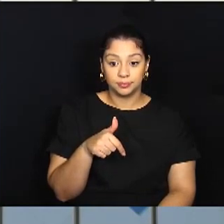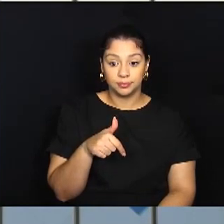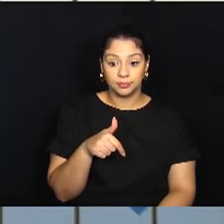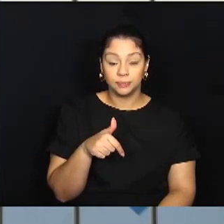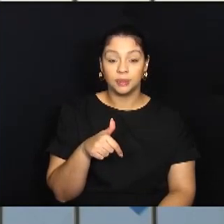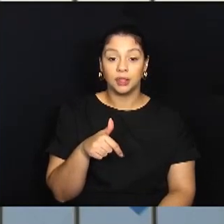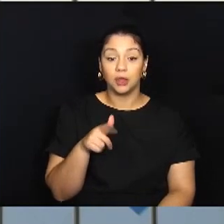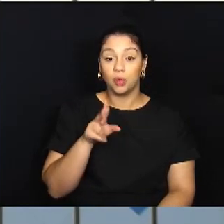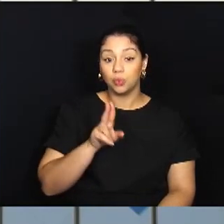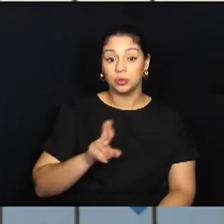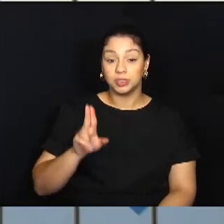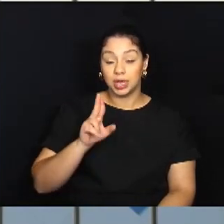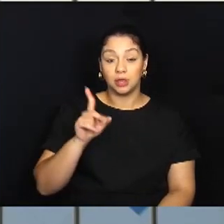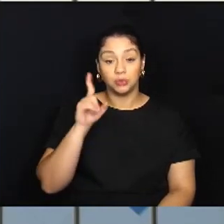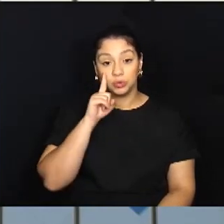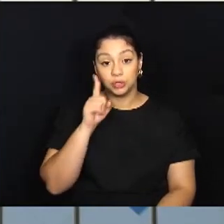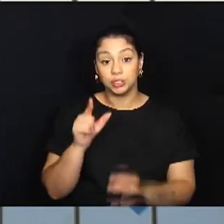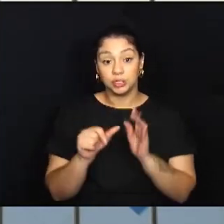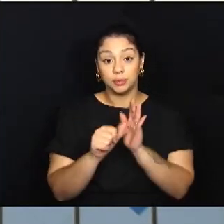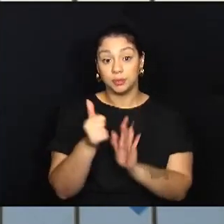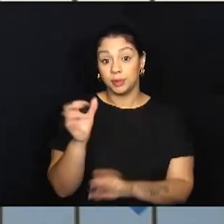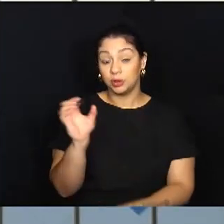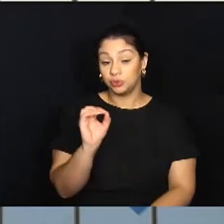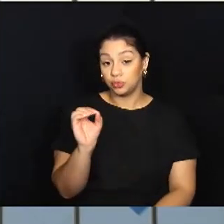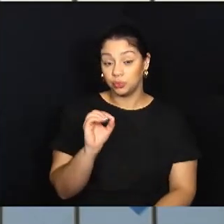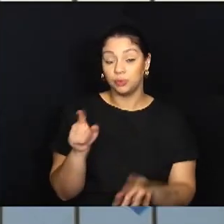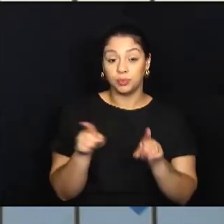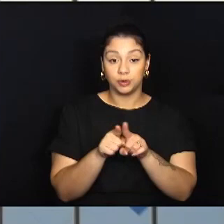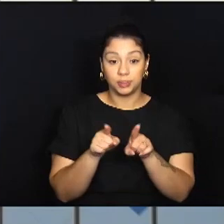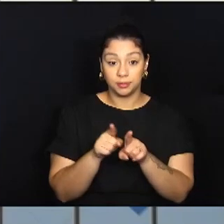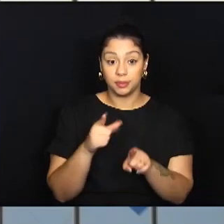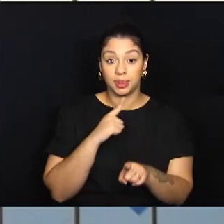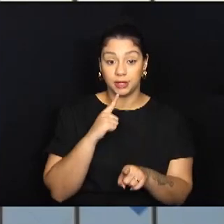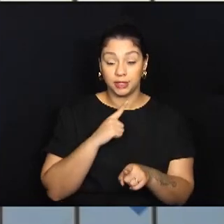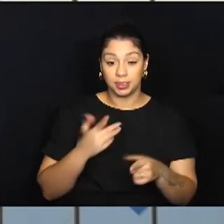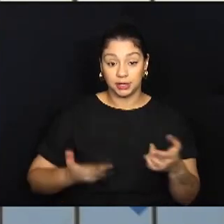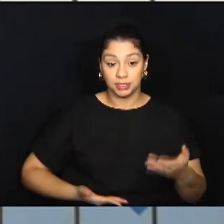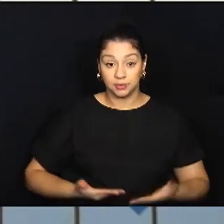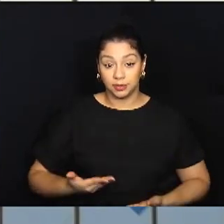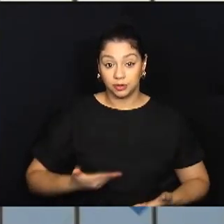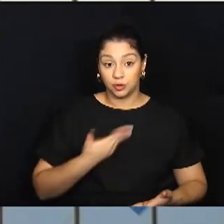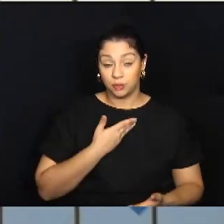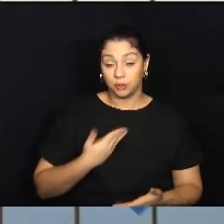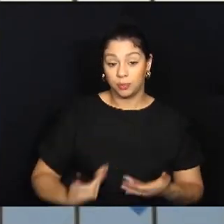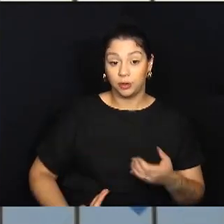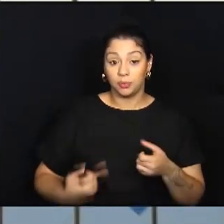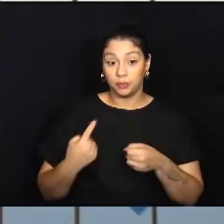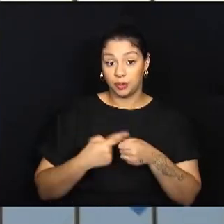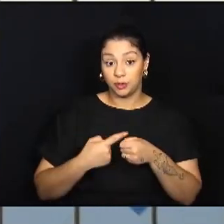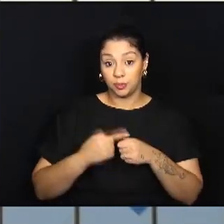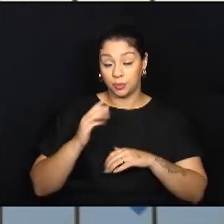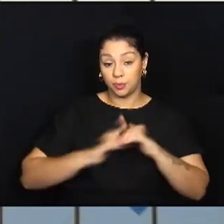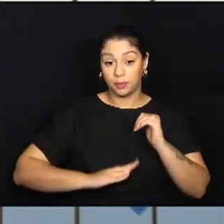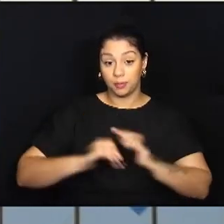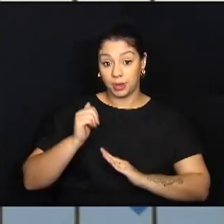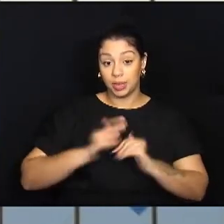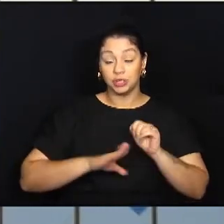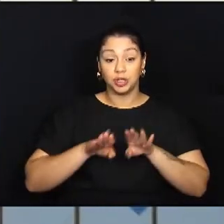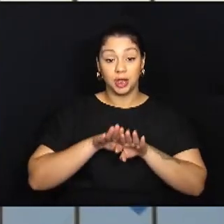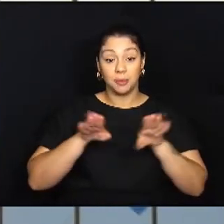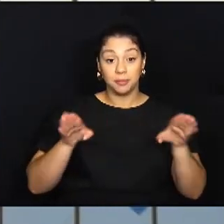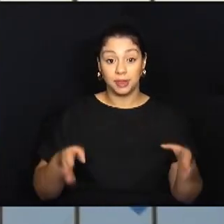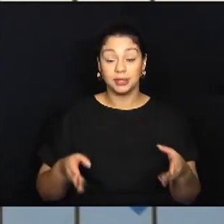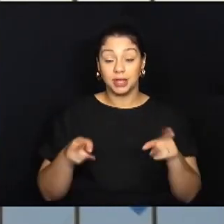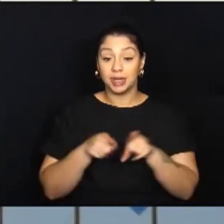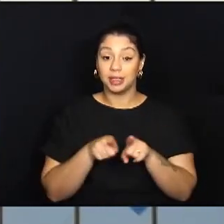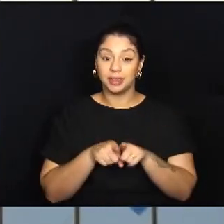de outubro. Também haverá a convocação de servidores públicos municipais para atuarem como mesários e a cessão